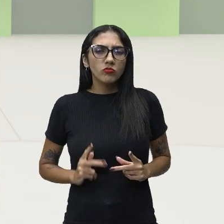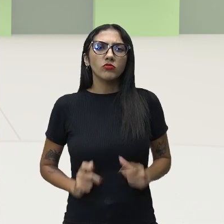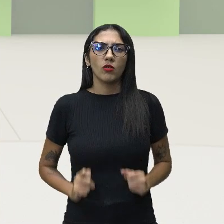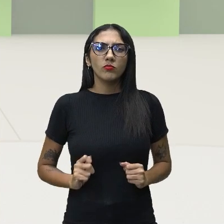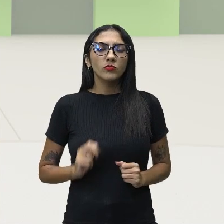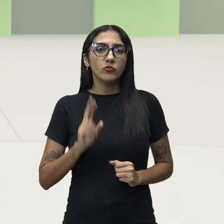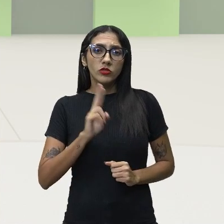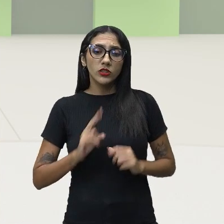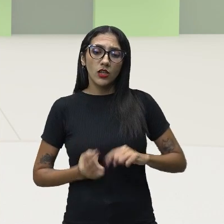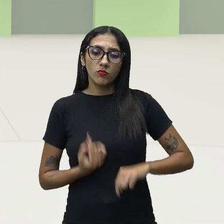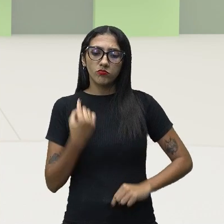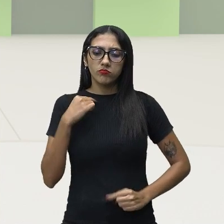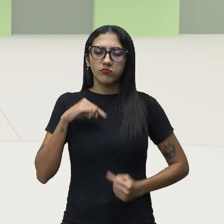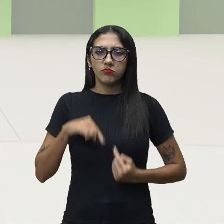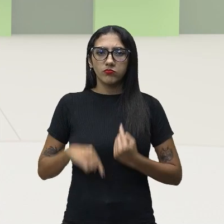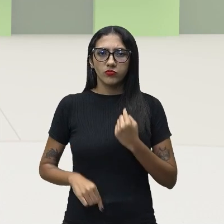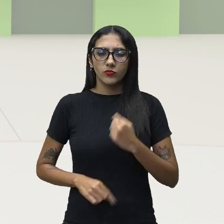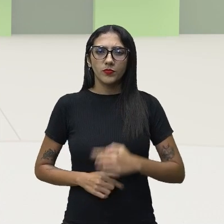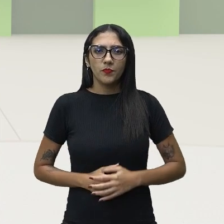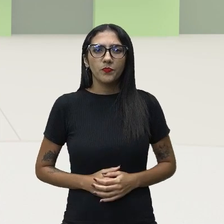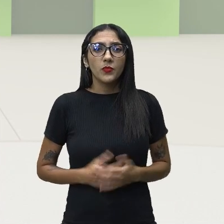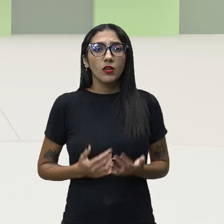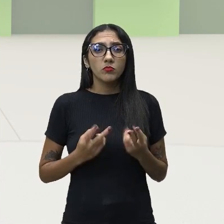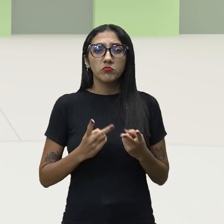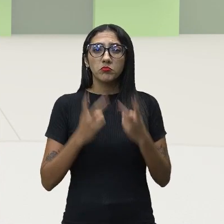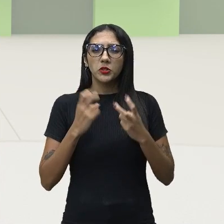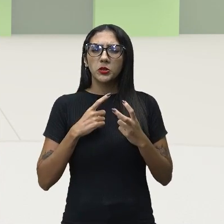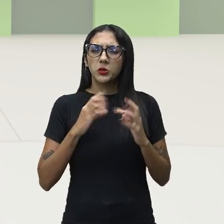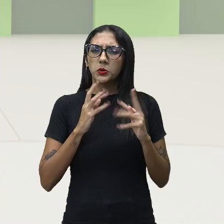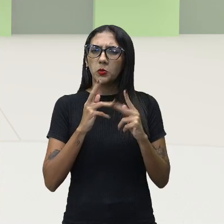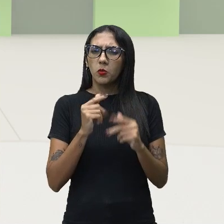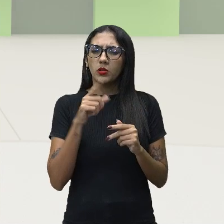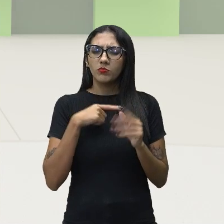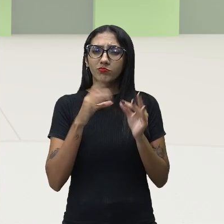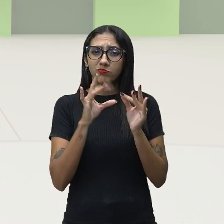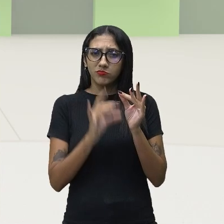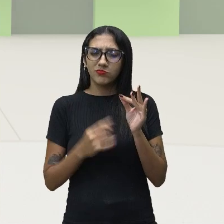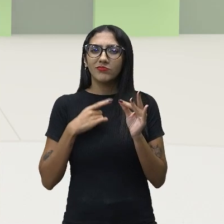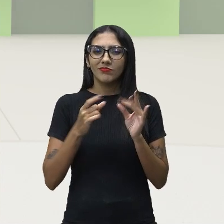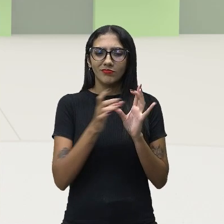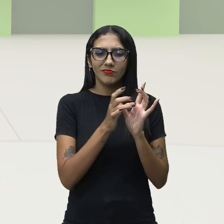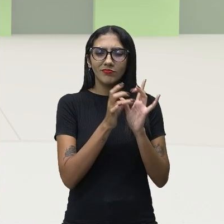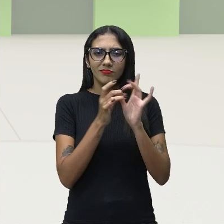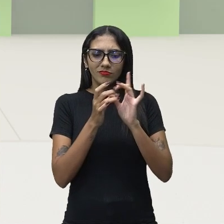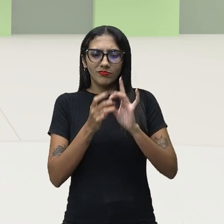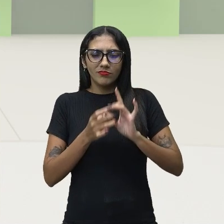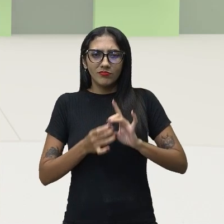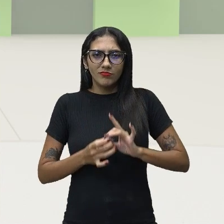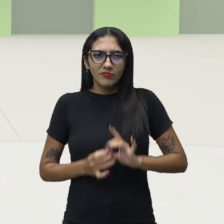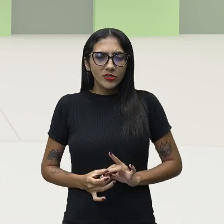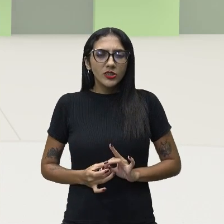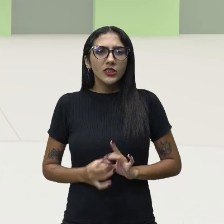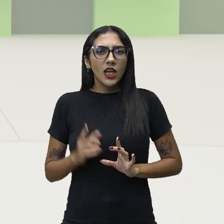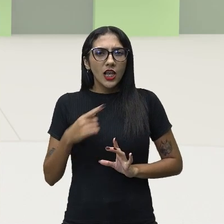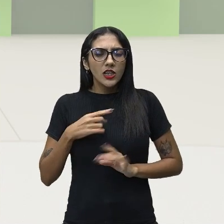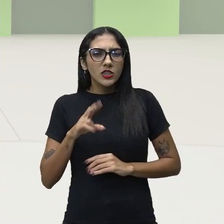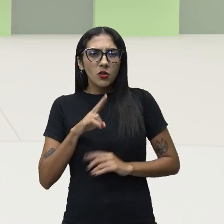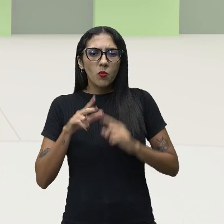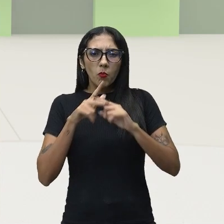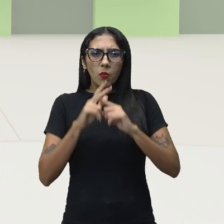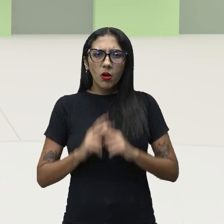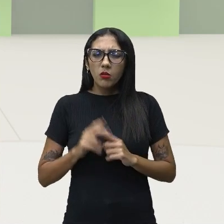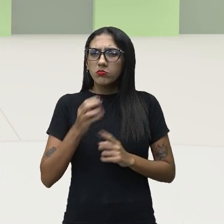dessa circulação. Então você percebe aí que todos esses sistemas eles estão interligados, né? Eles funcionam de uma forma ali